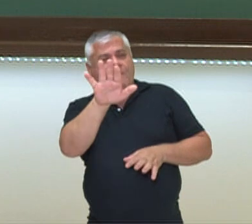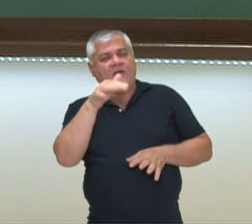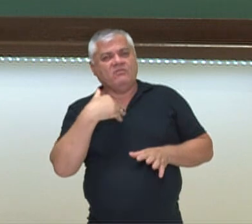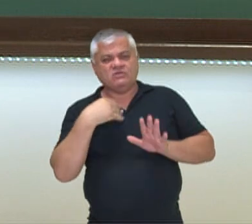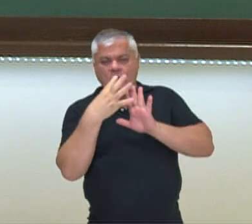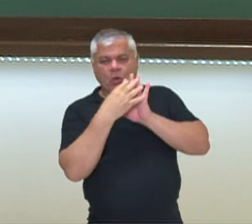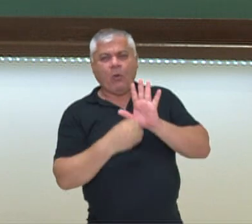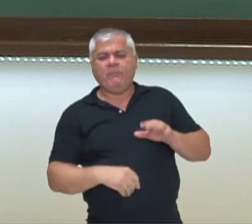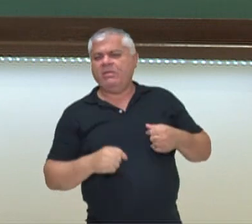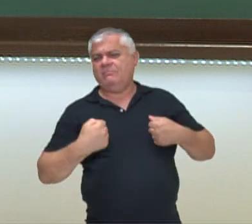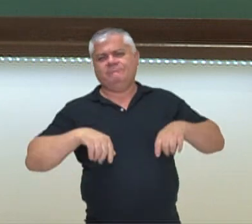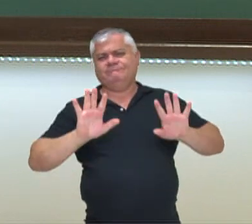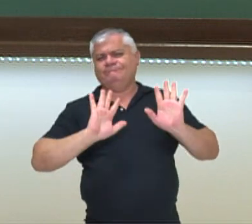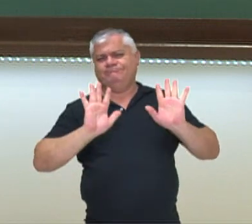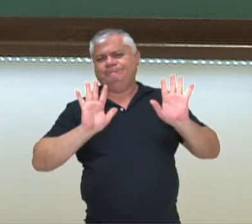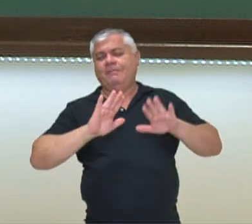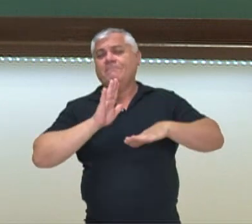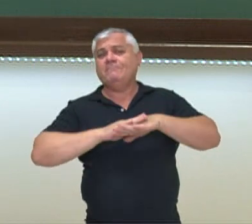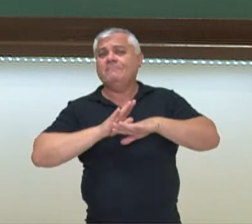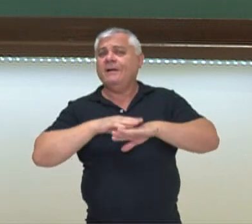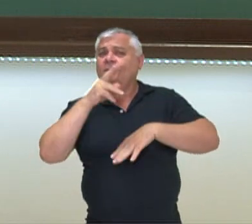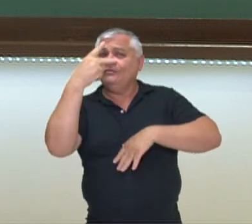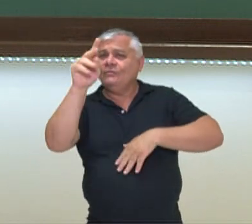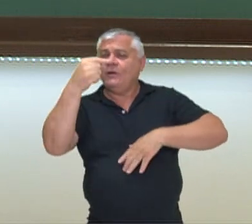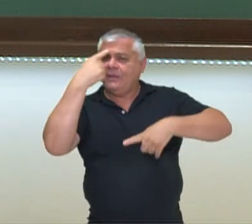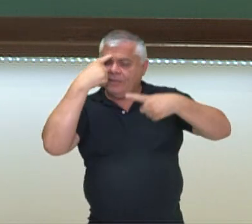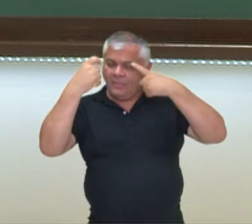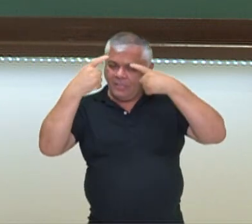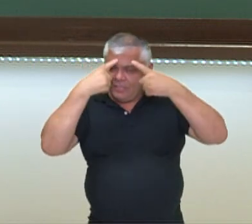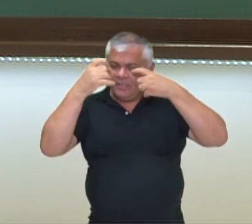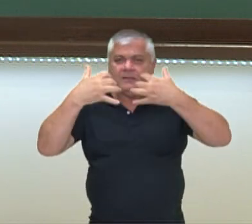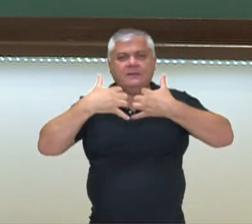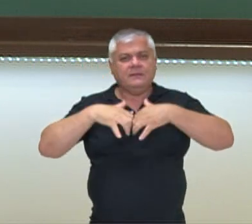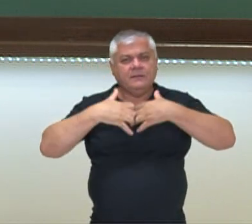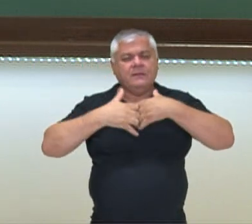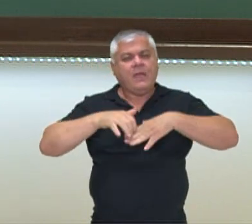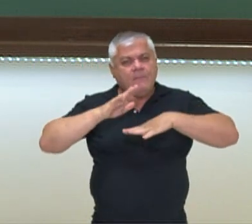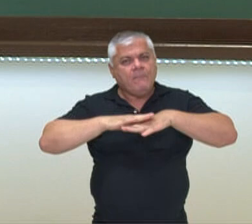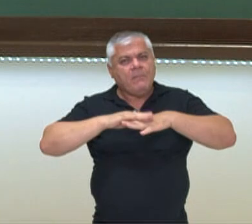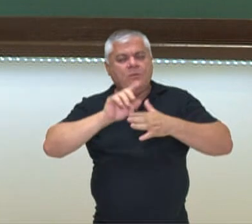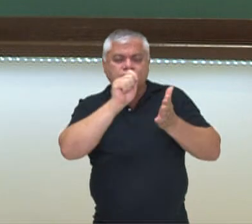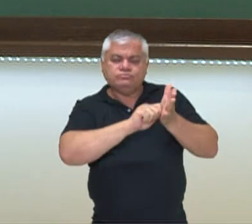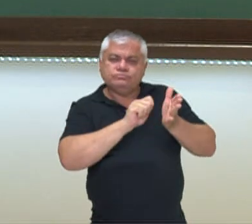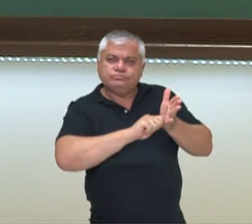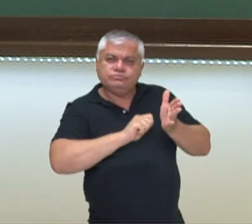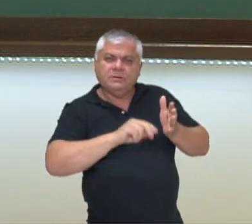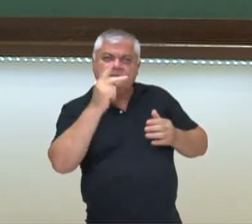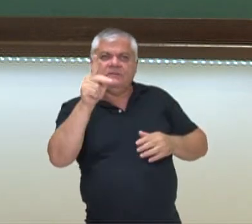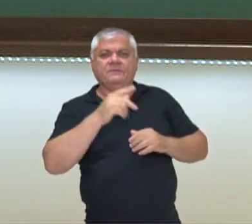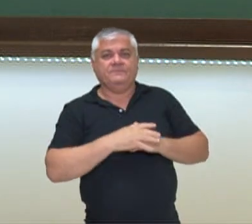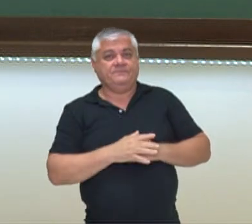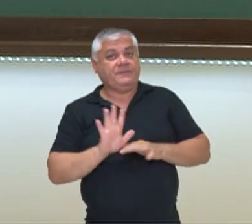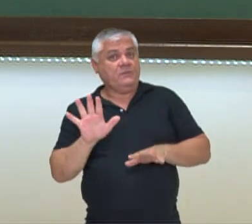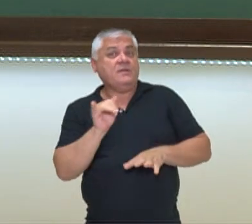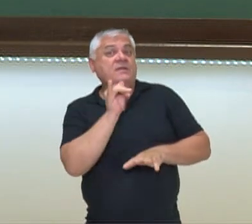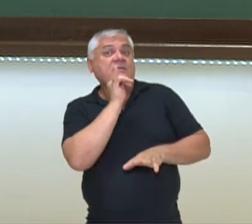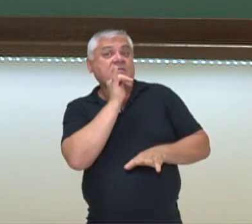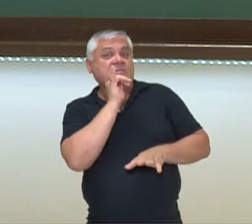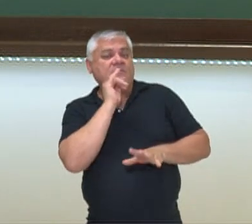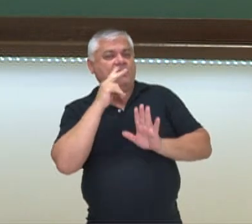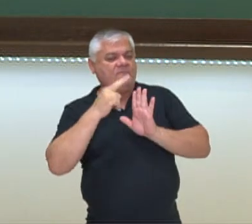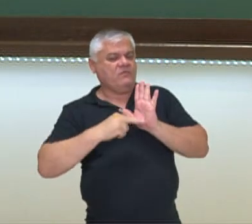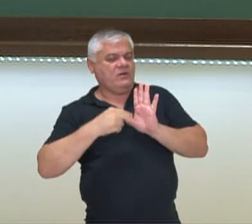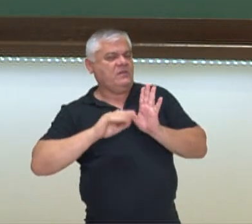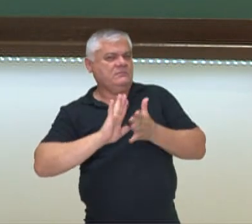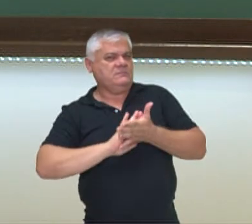que copiar. Quanto mais autônoma for a sua resposta, melhor você assimilou o conteúdo. Então aqui, não vou nem ler para que vocês